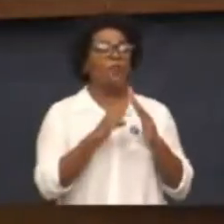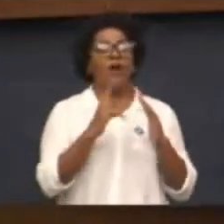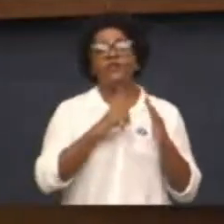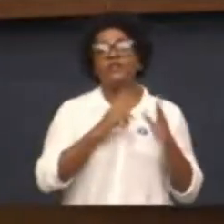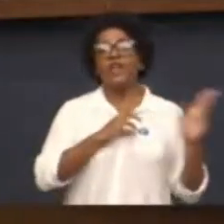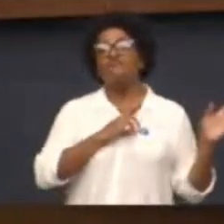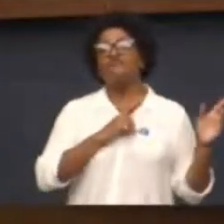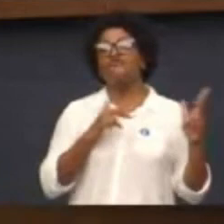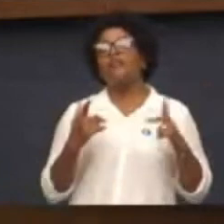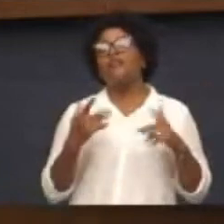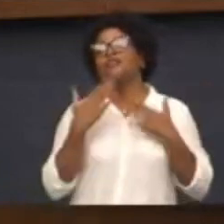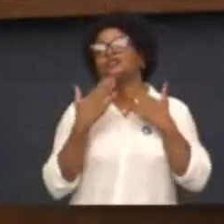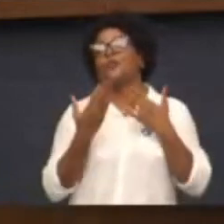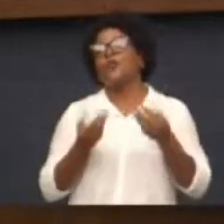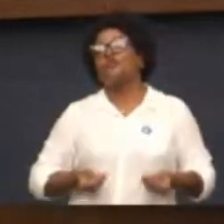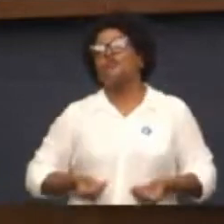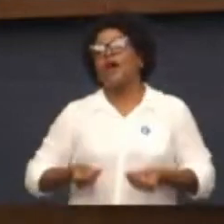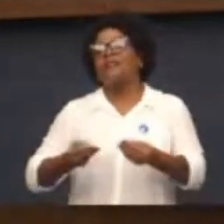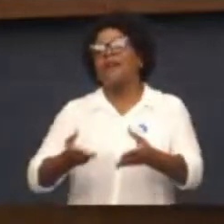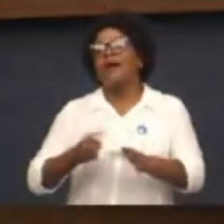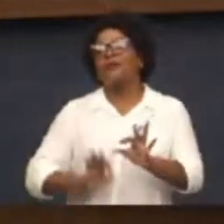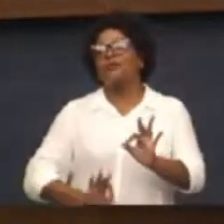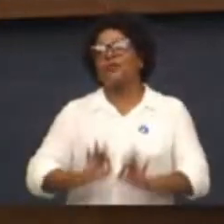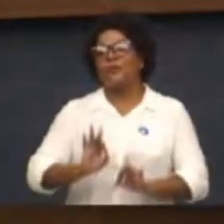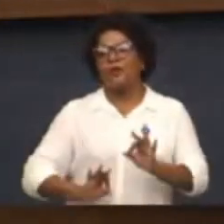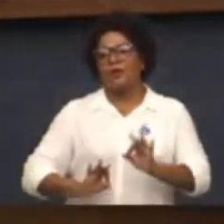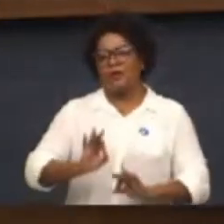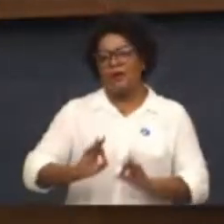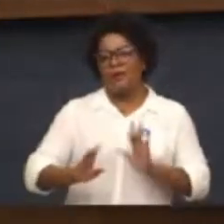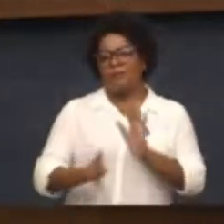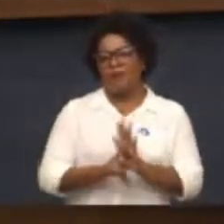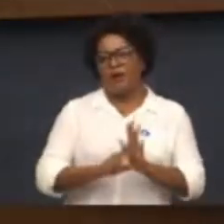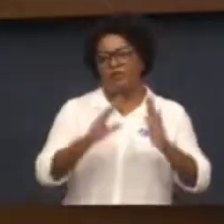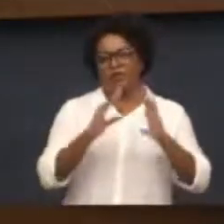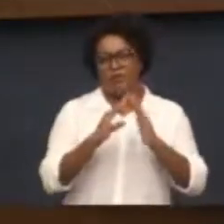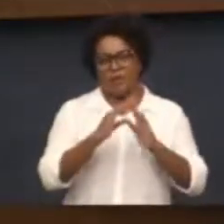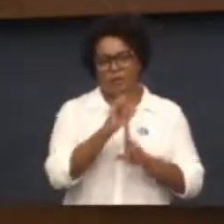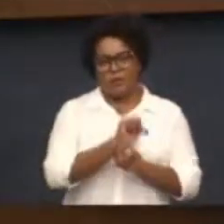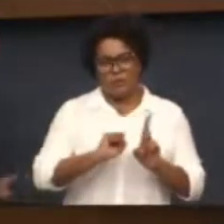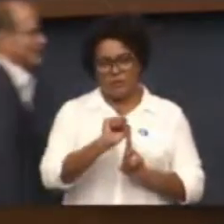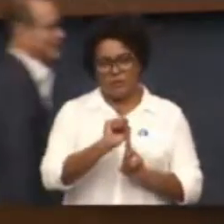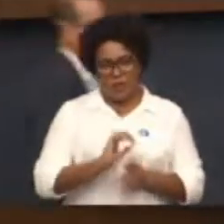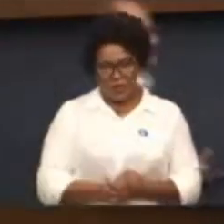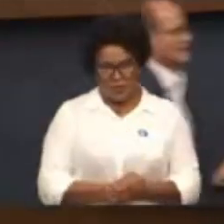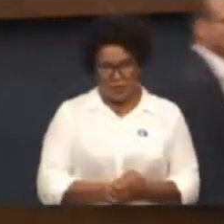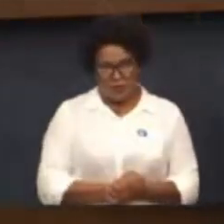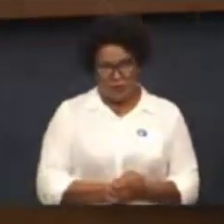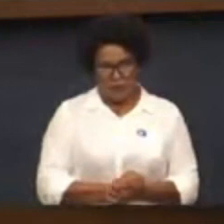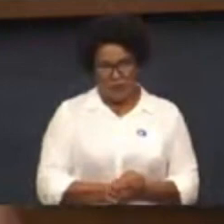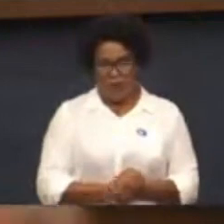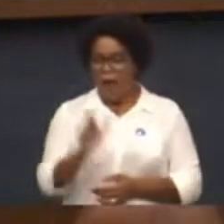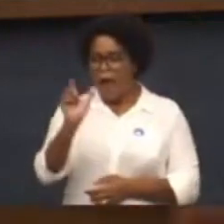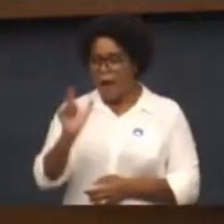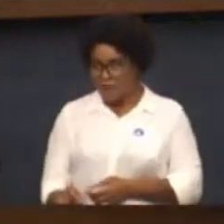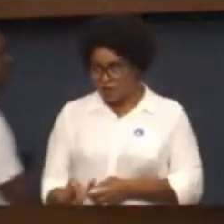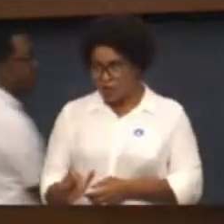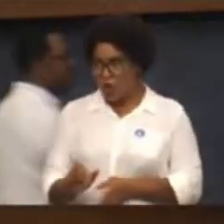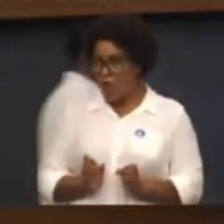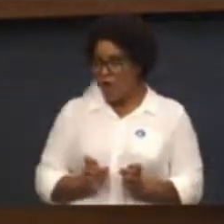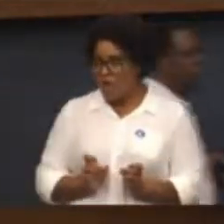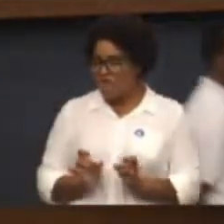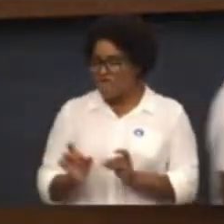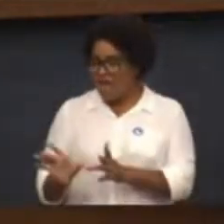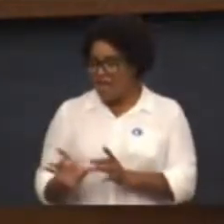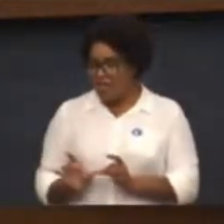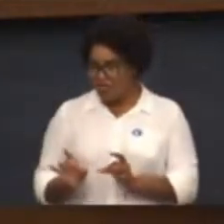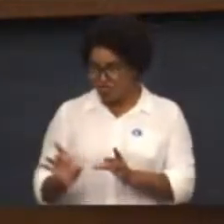quando ele foi entregue no programa de habitação social. Se essa pessoa faz a venda desse imóvel para um